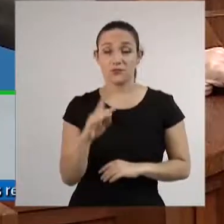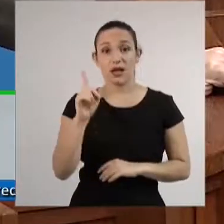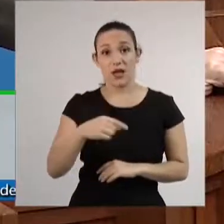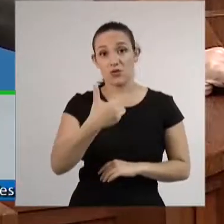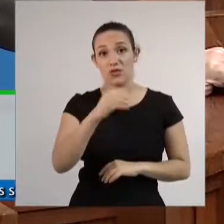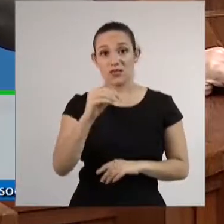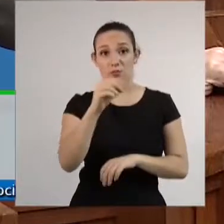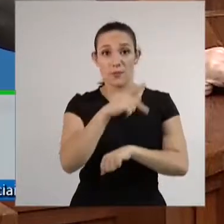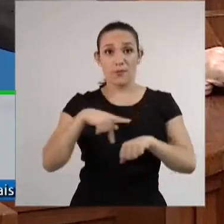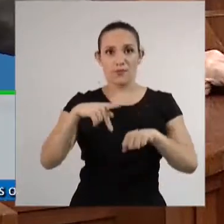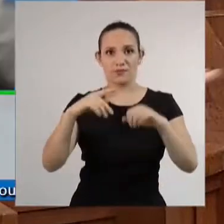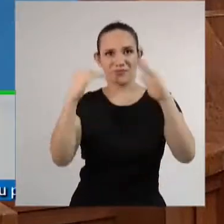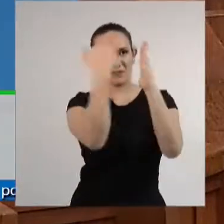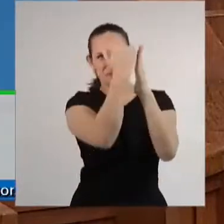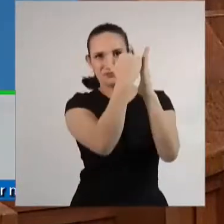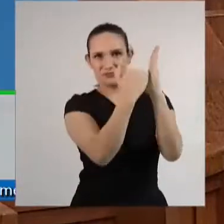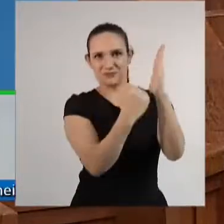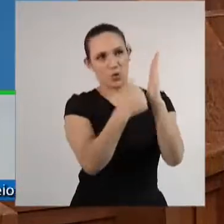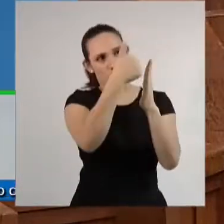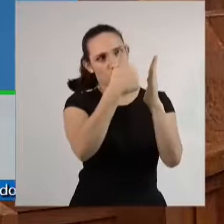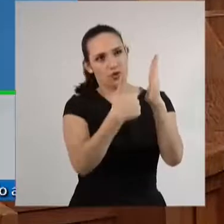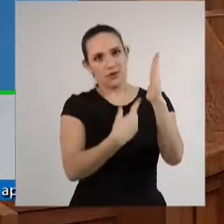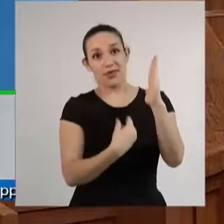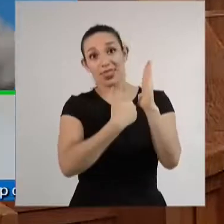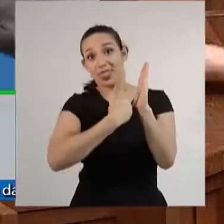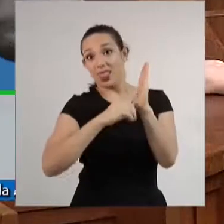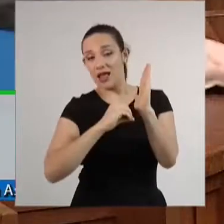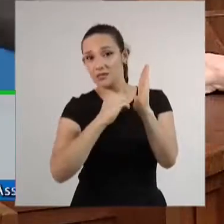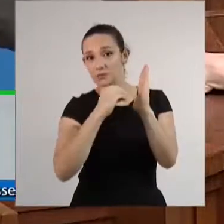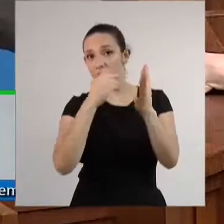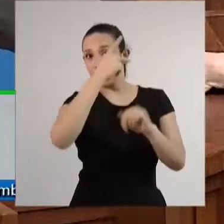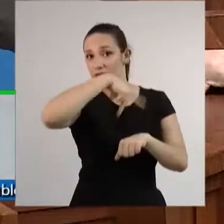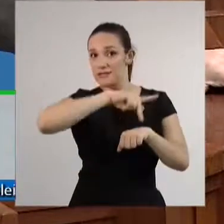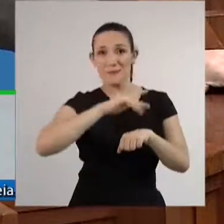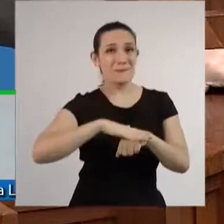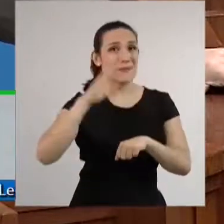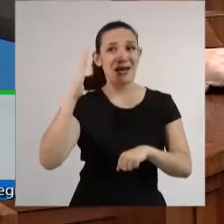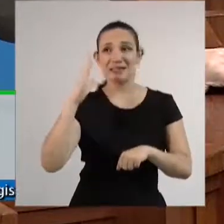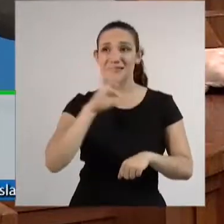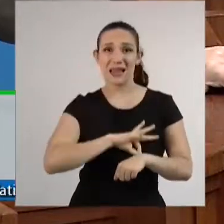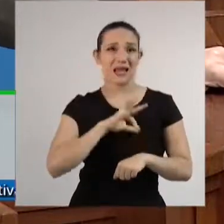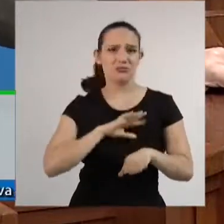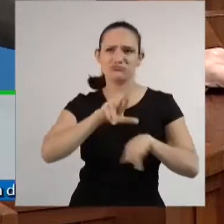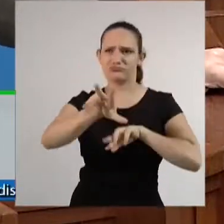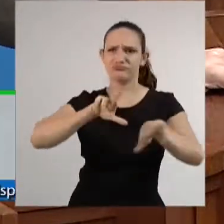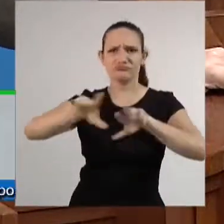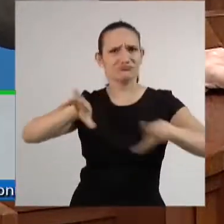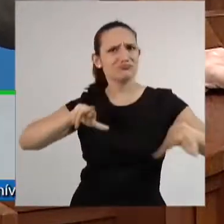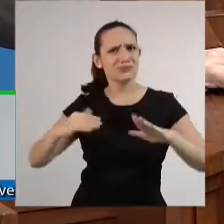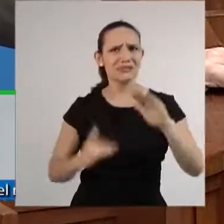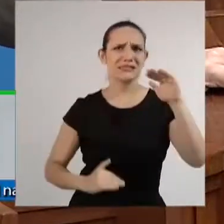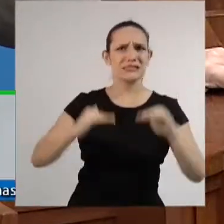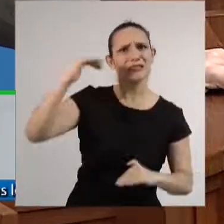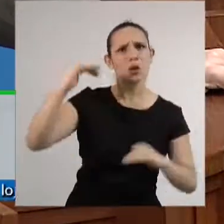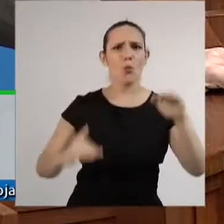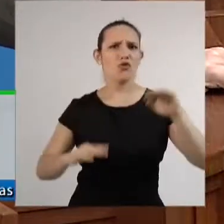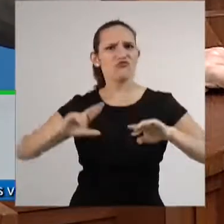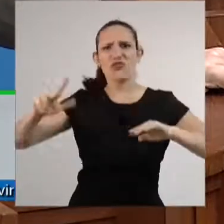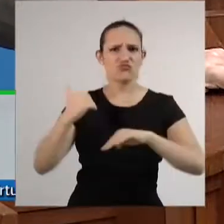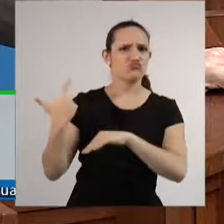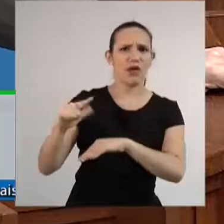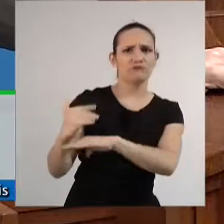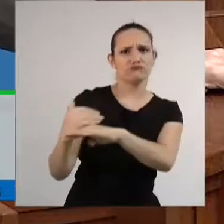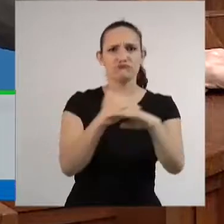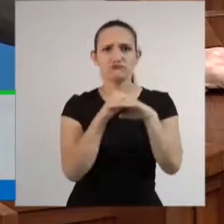do mundo, num ranking de mais de 140 países. Tem um estudo,